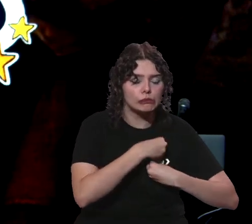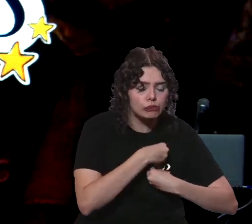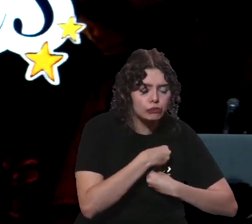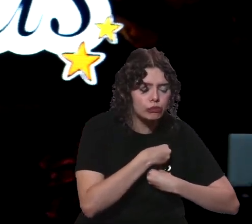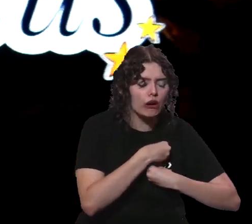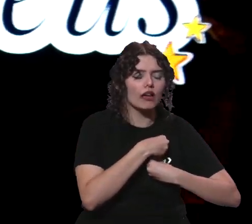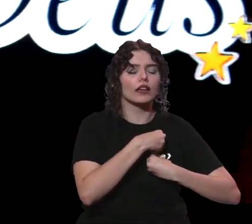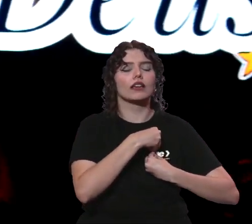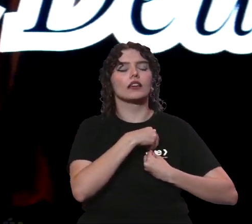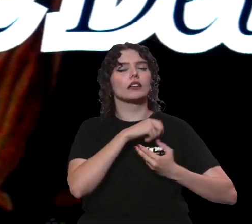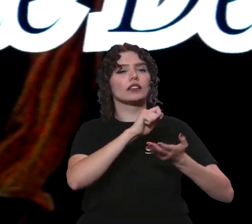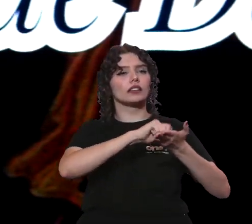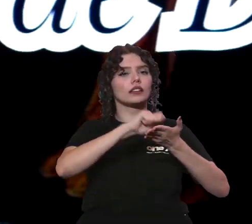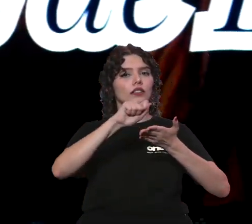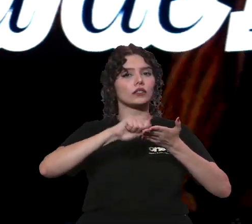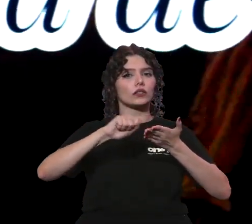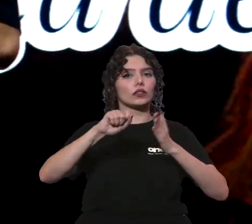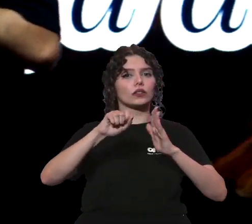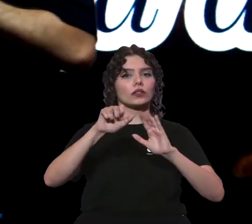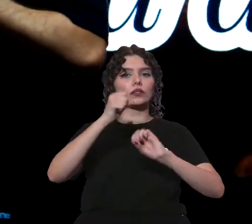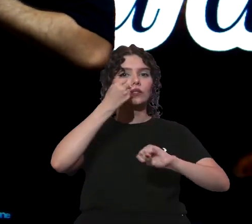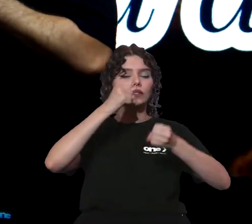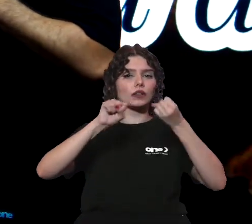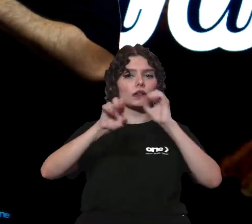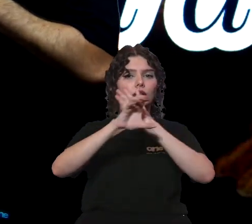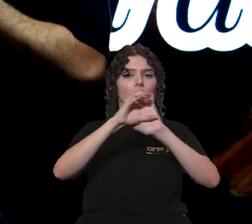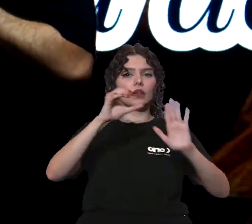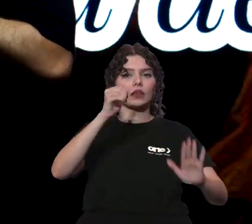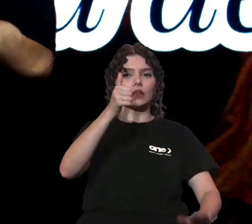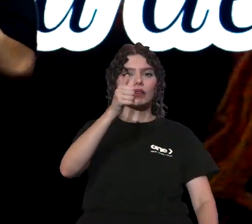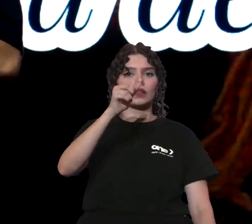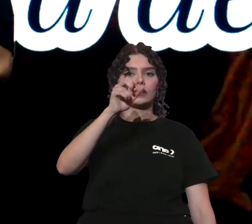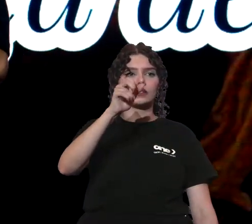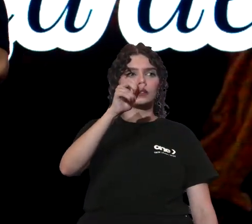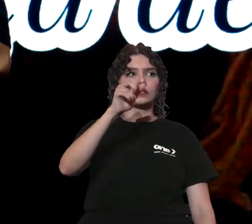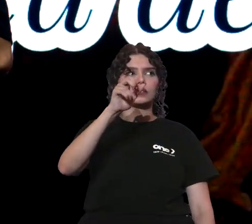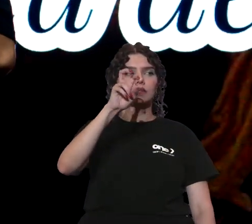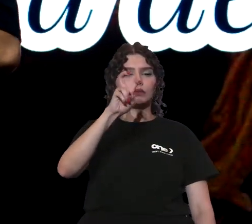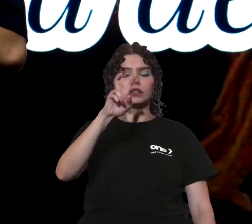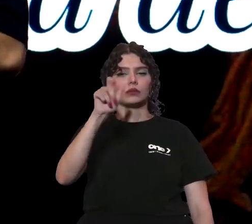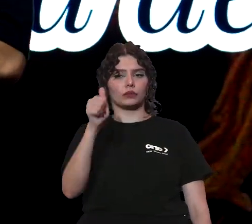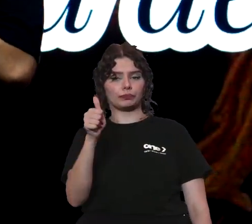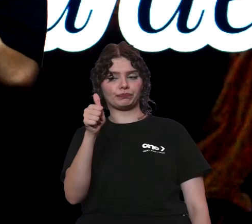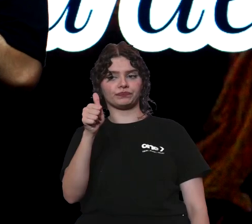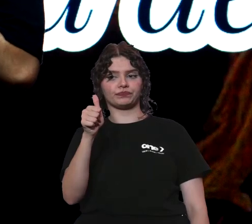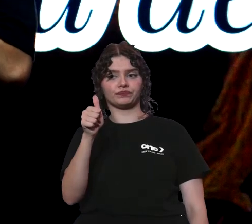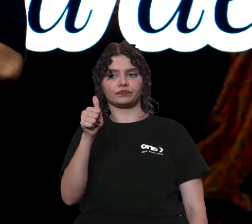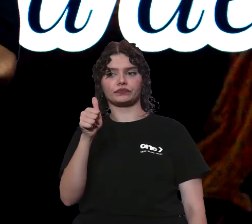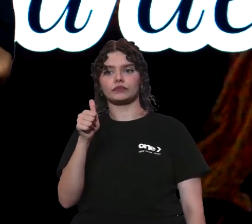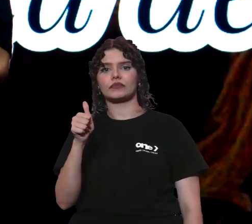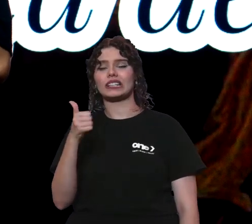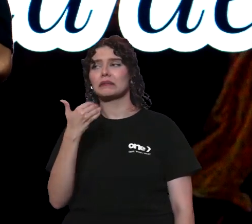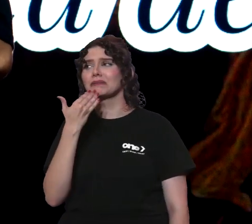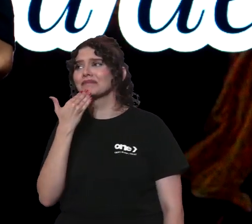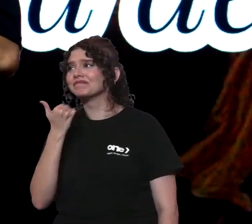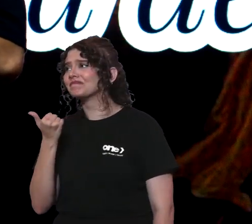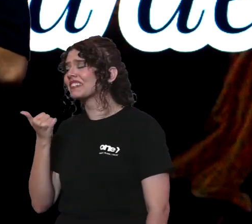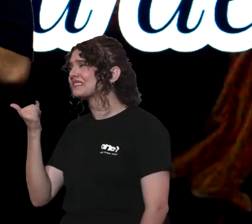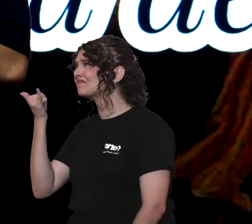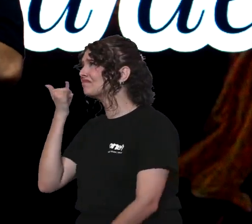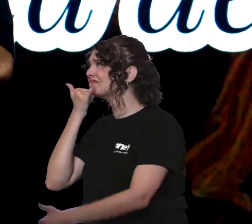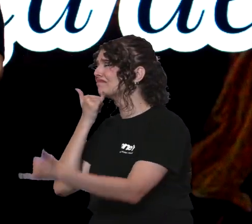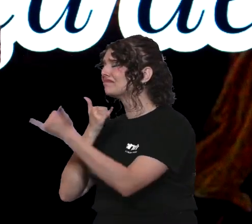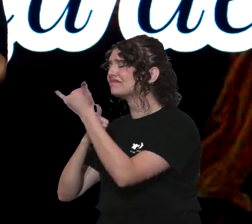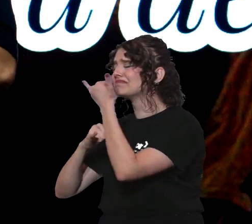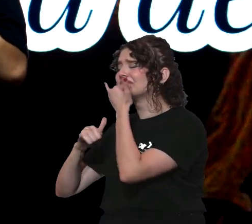vai lá e escreve o Salmo 51, que é um dos salmos mais bonitos da Bíblia. Ele começa a pedir perdão para Deus.